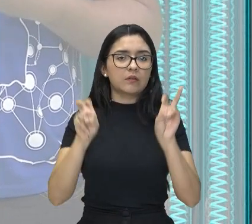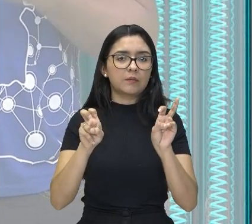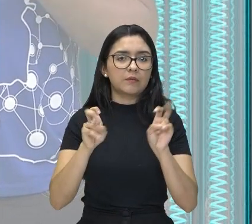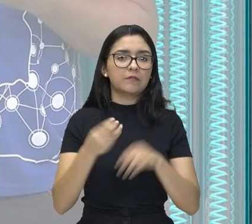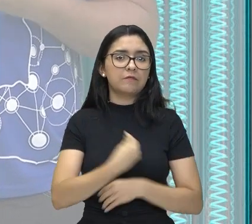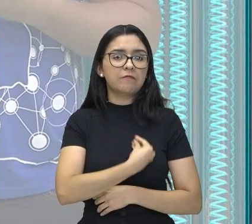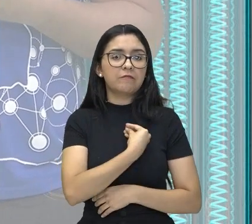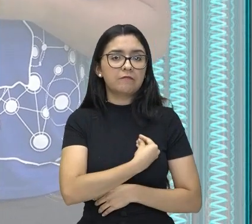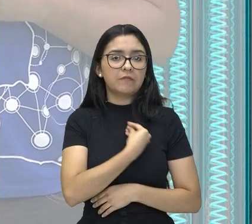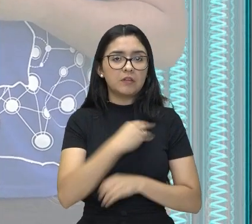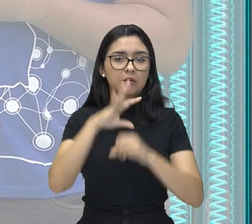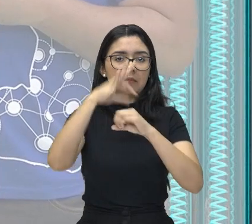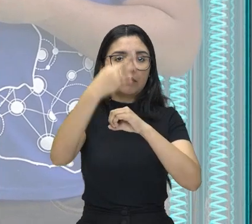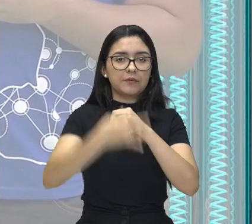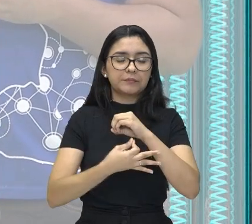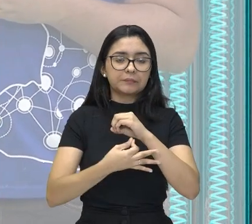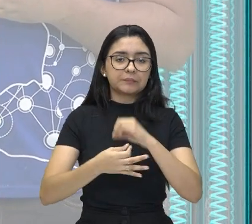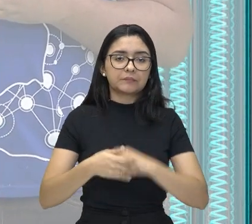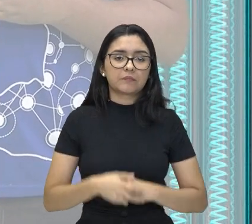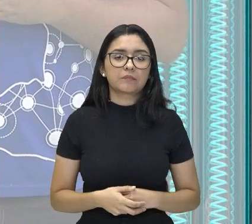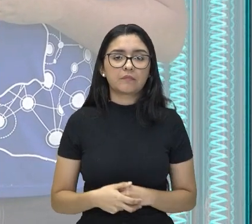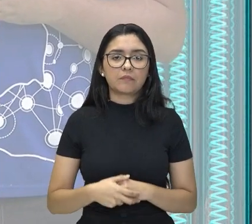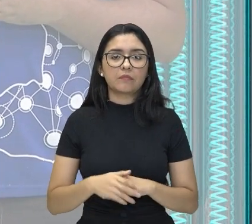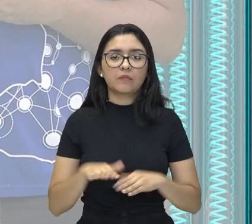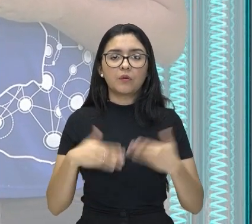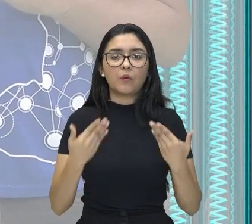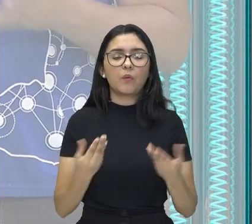sobre a colonização? E como ela